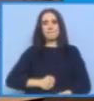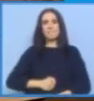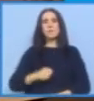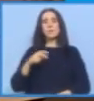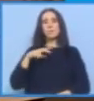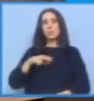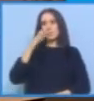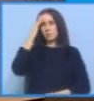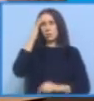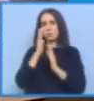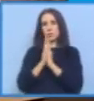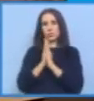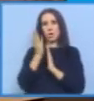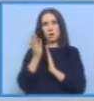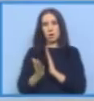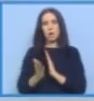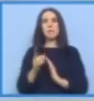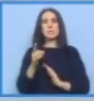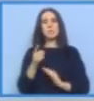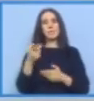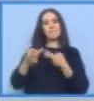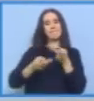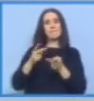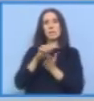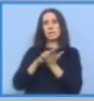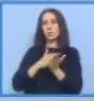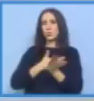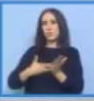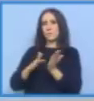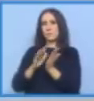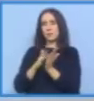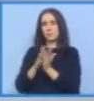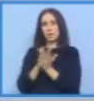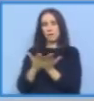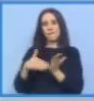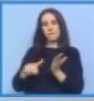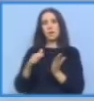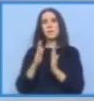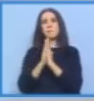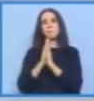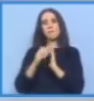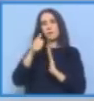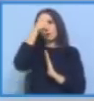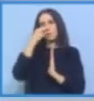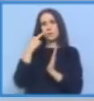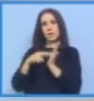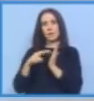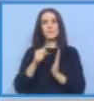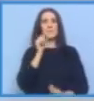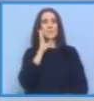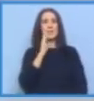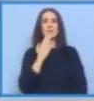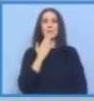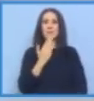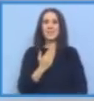Católica Portuguesa, a quem pediremos também a analisar os textos da Bíblia que são lidos nas missas deste domingo. Boa tarde, obrigado